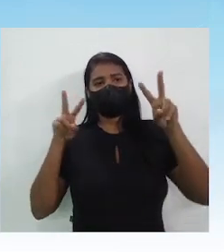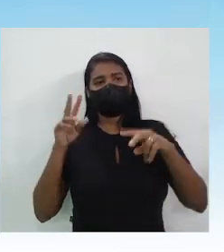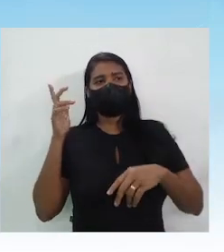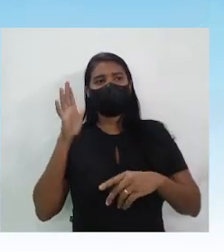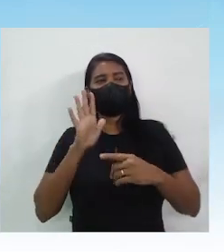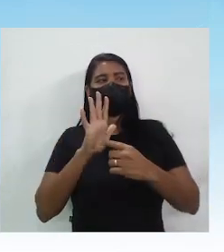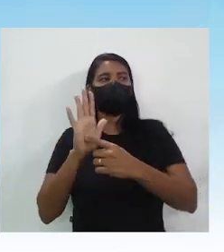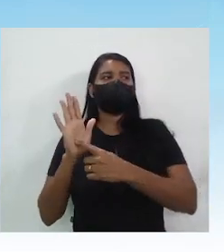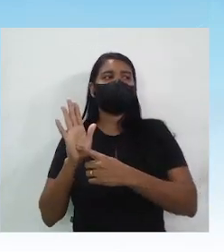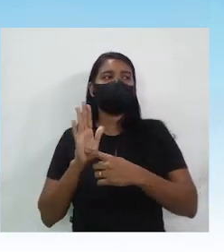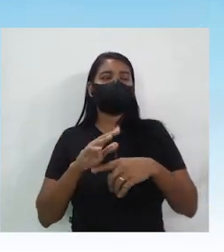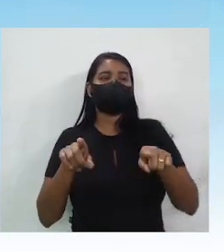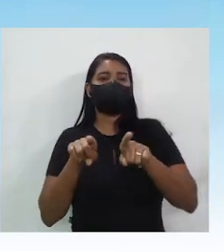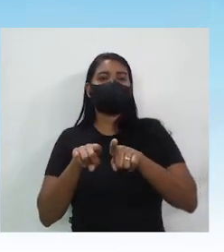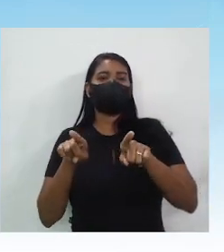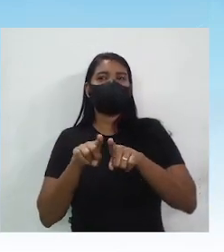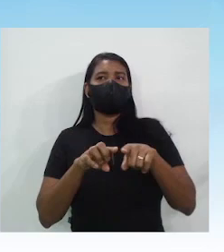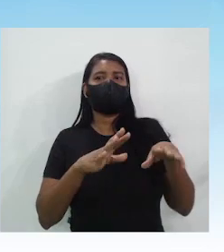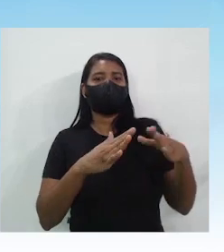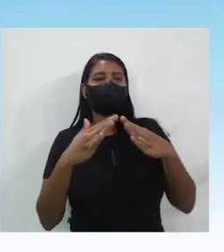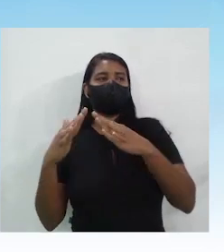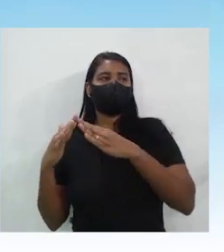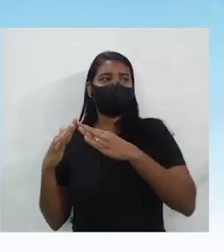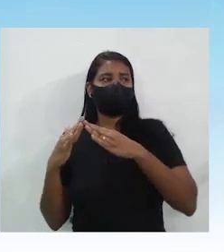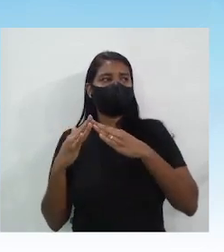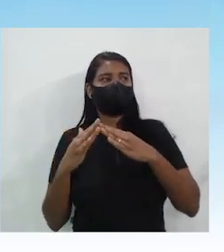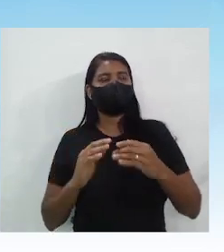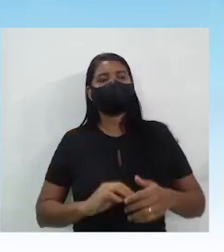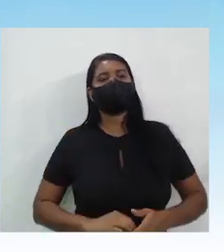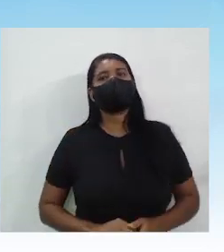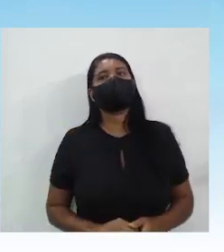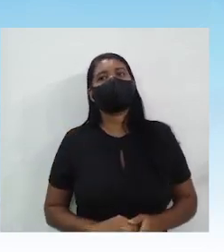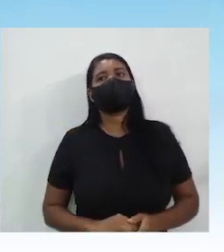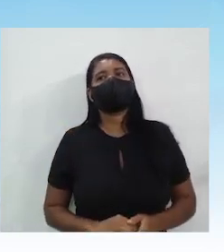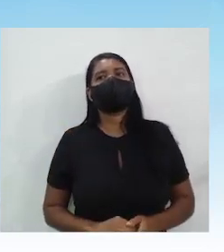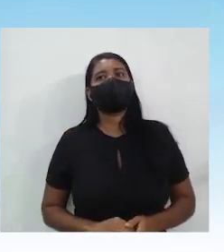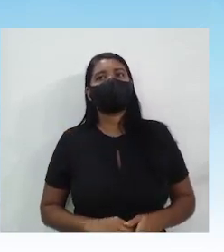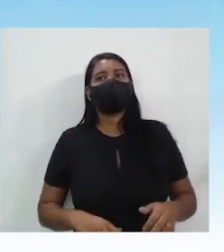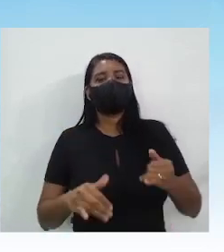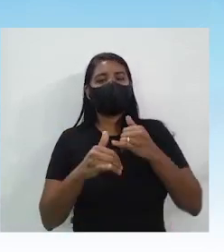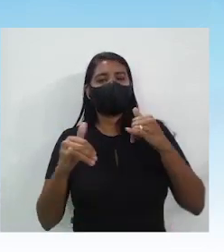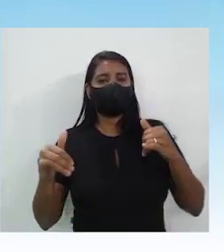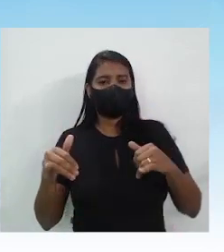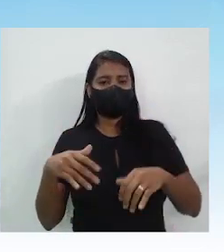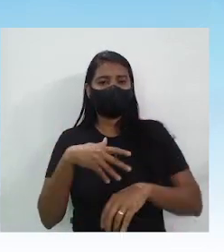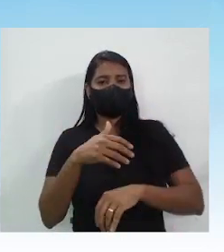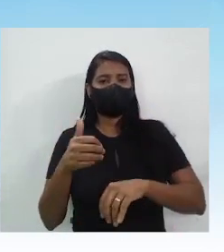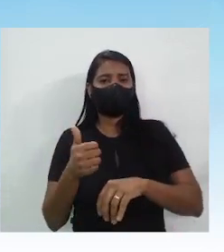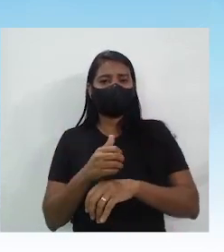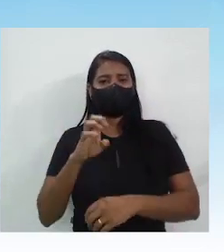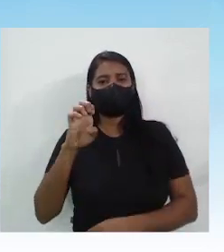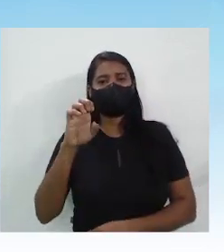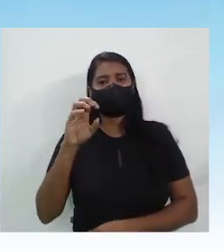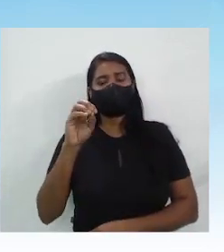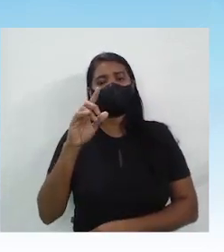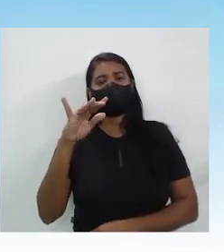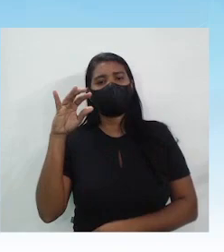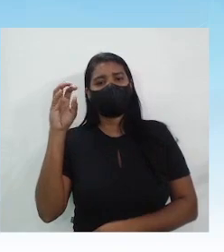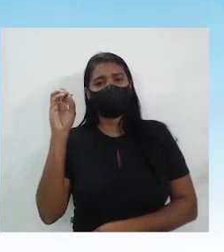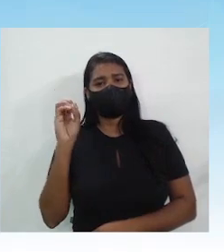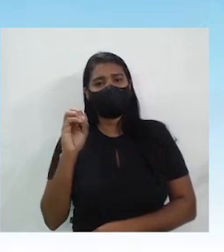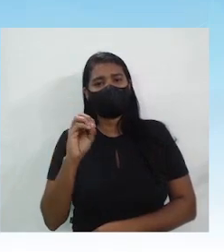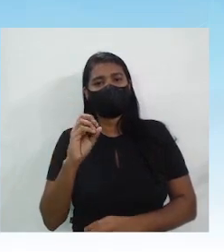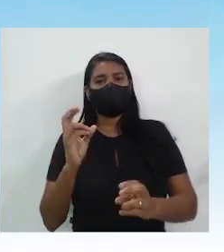considerável, principalmente para os moradores em redor. A instalação ali de parques eólicos, ele vai gerar uma